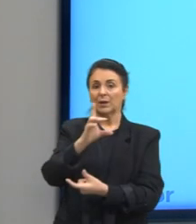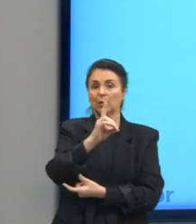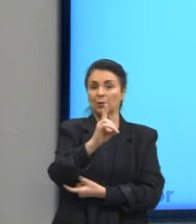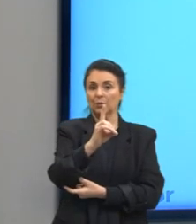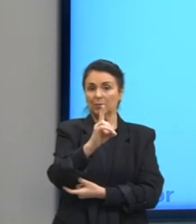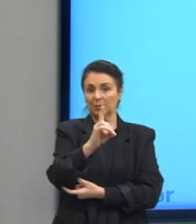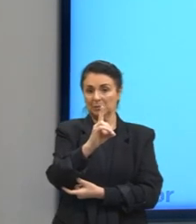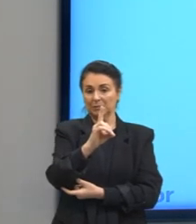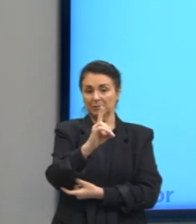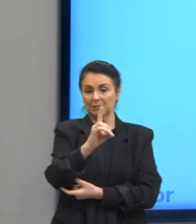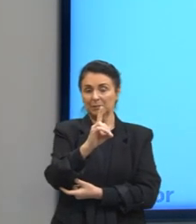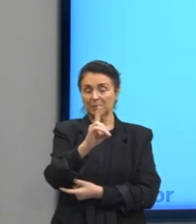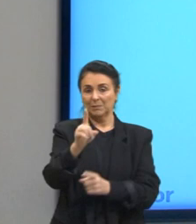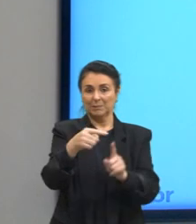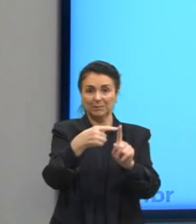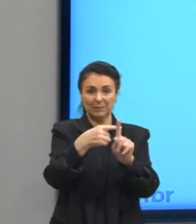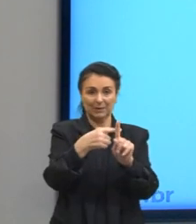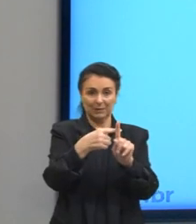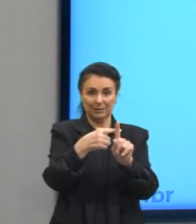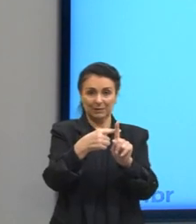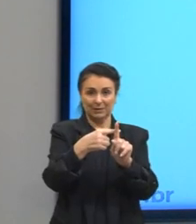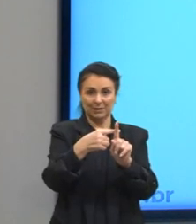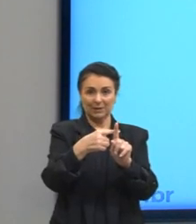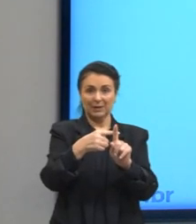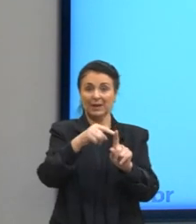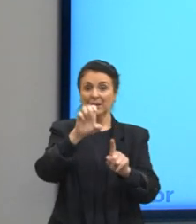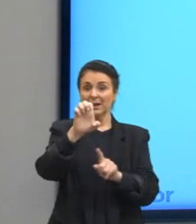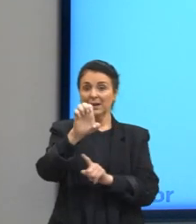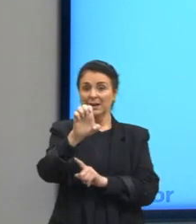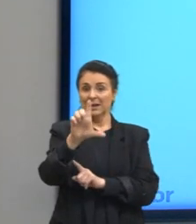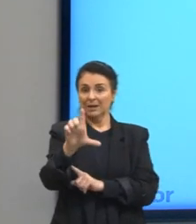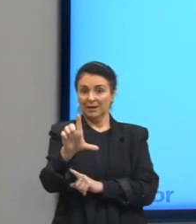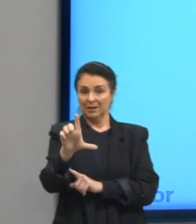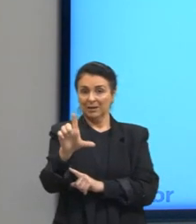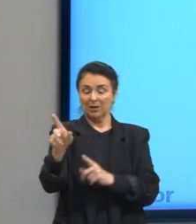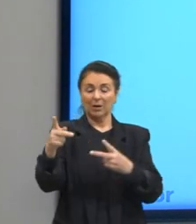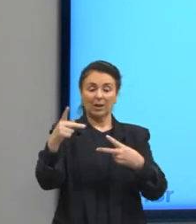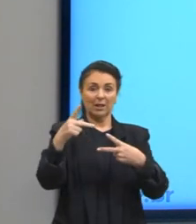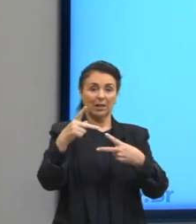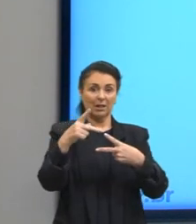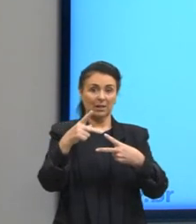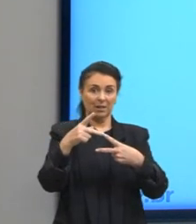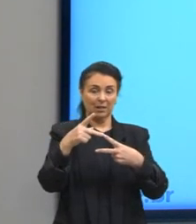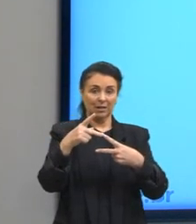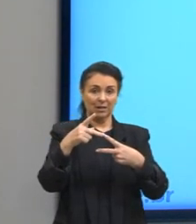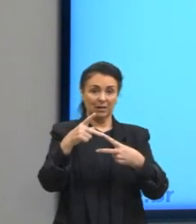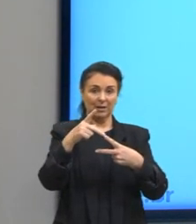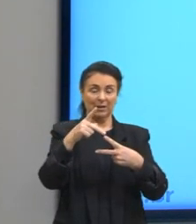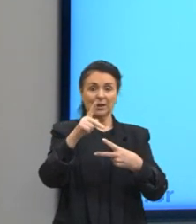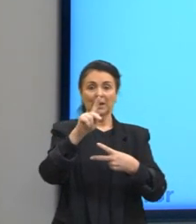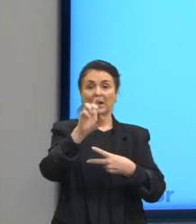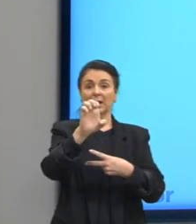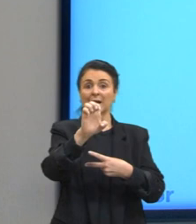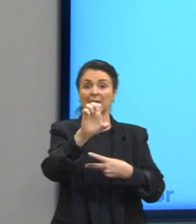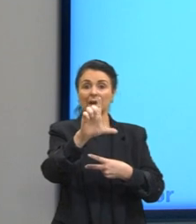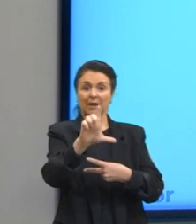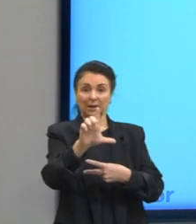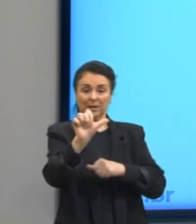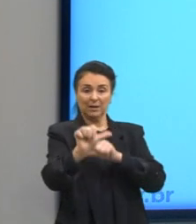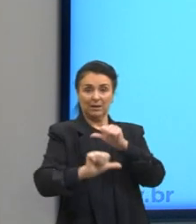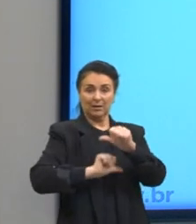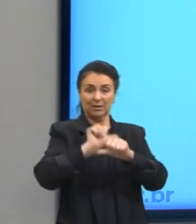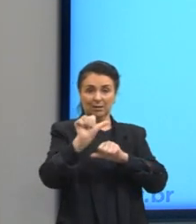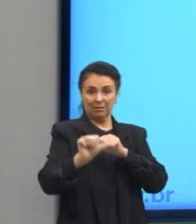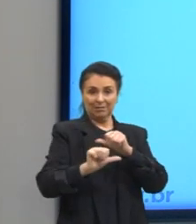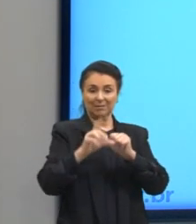poder mais e lembra preposição de artigo e que vai virar de